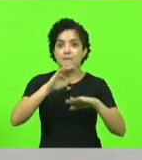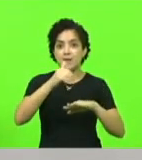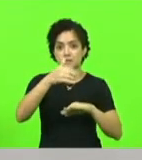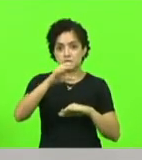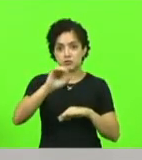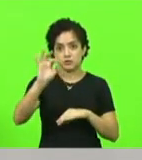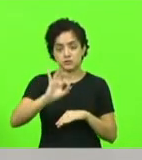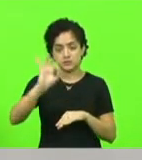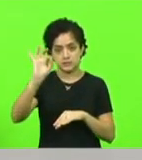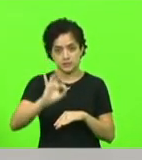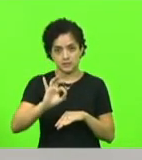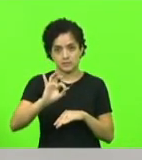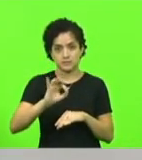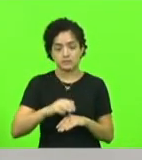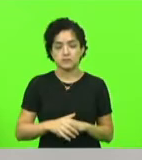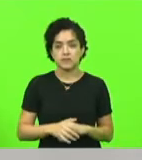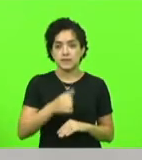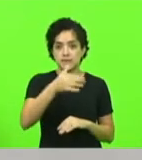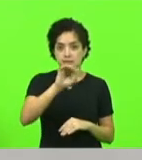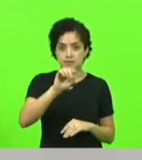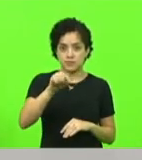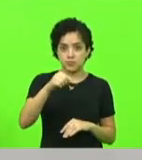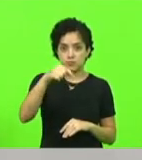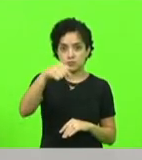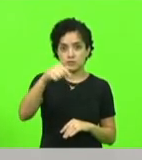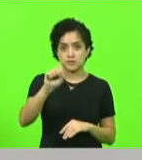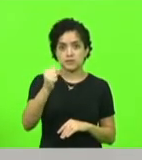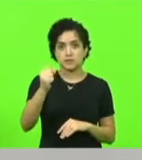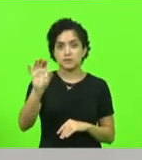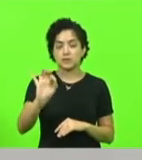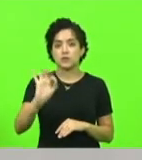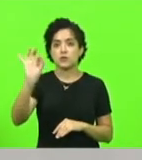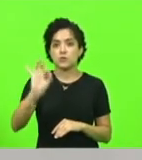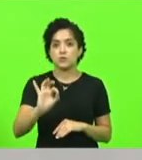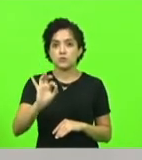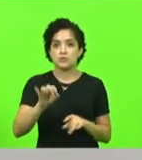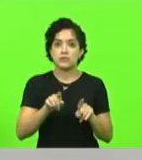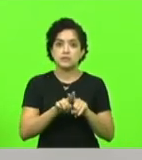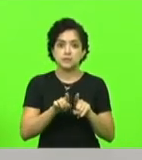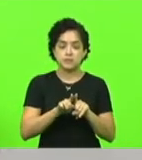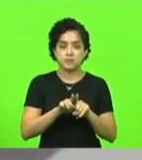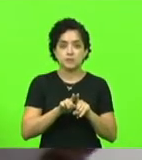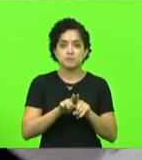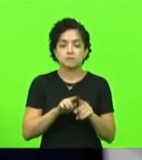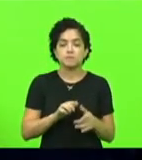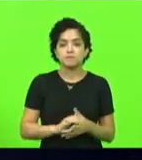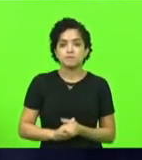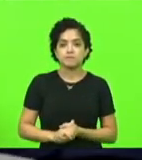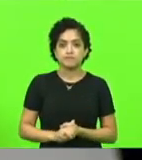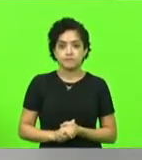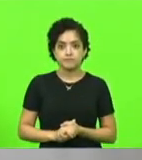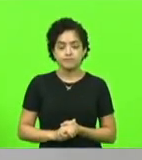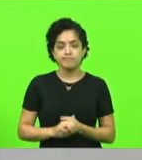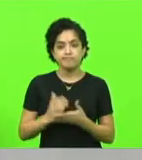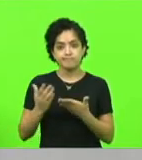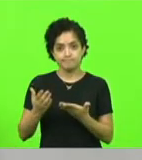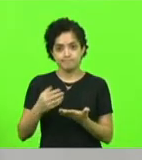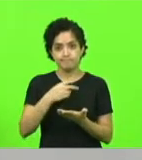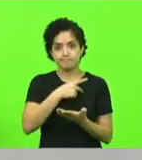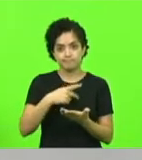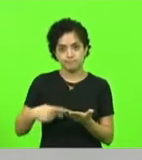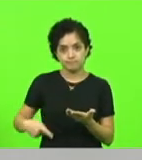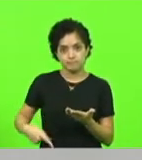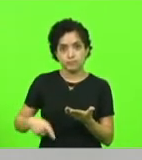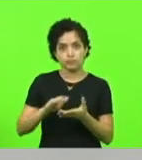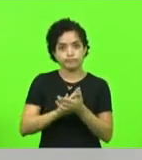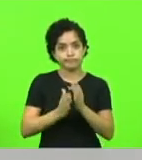de 10,78% entre outubro de 2020 e setembro de 2021. Bolsonaro adora lavar as mãos